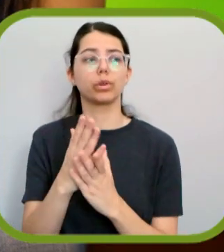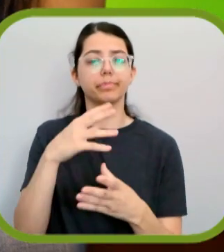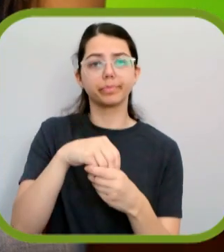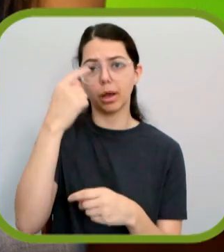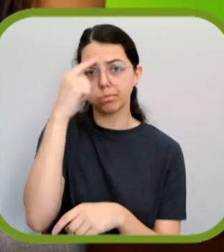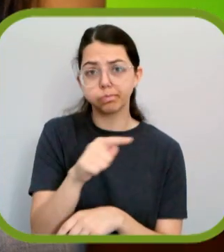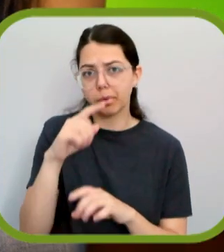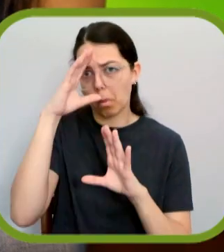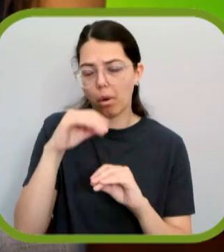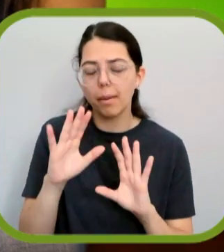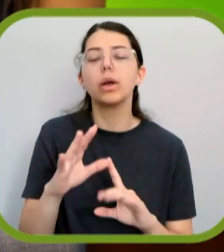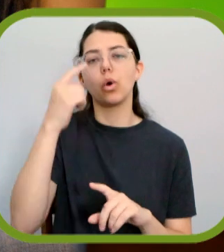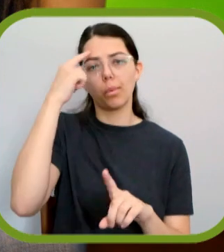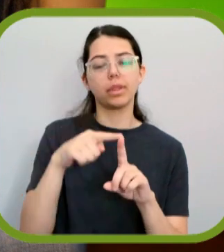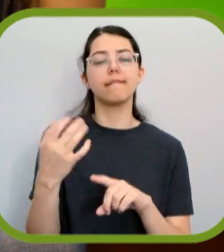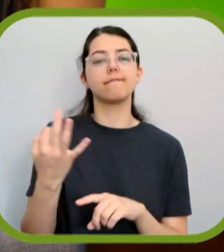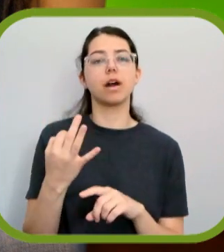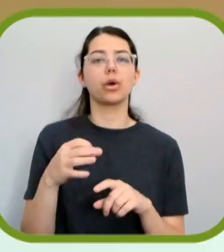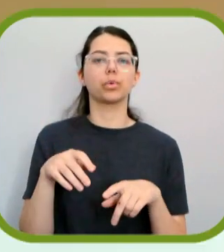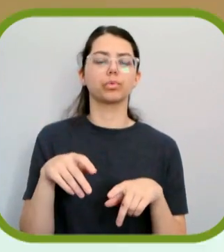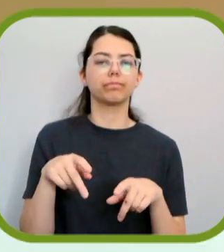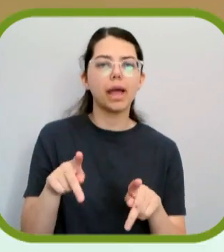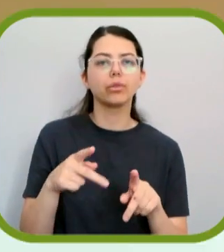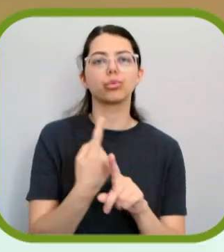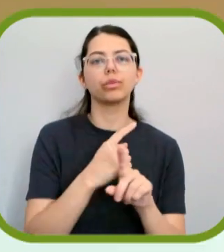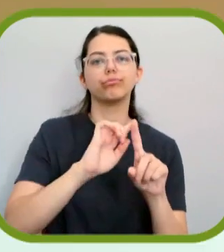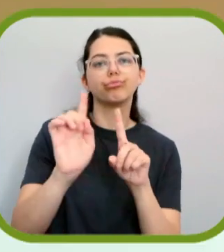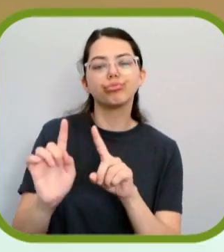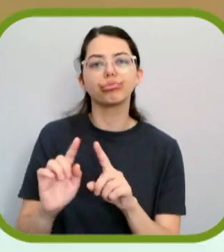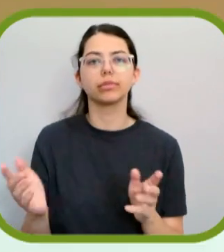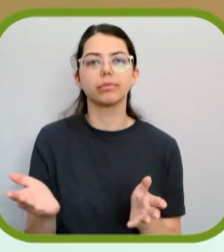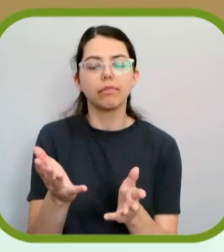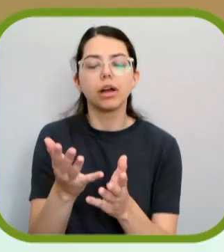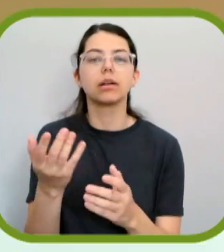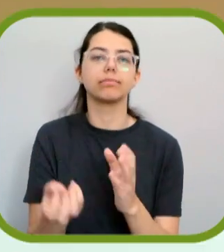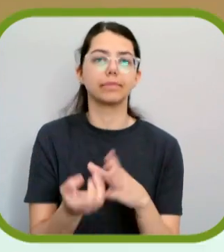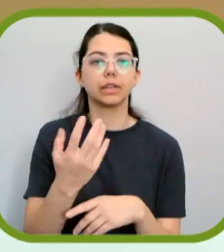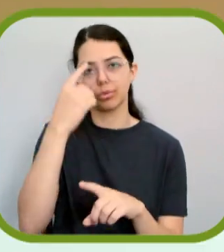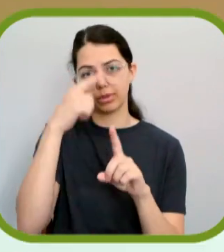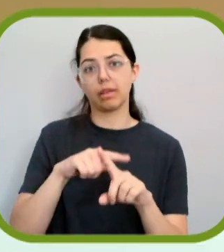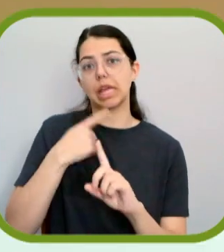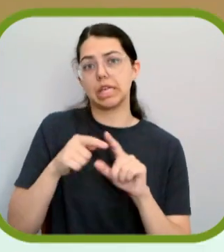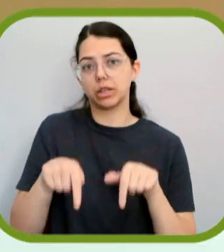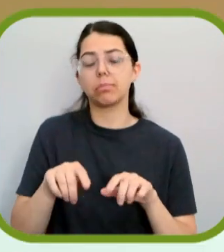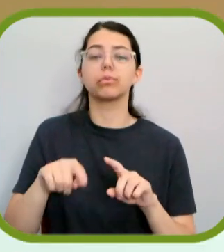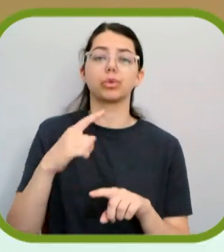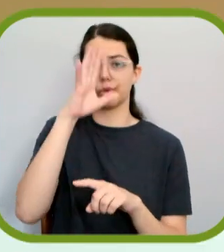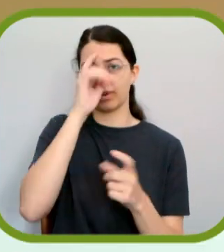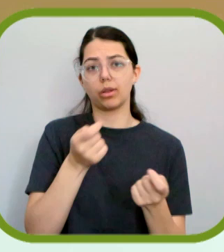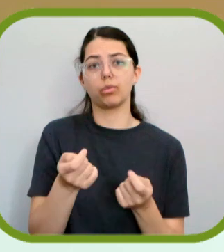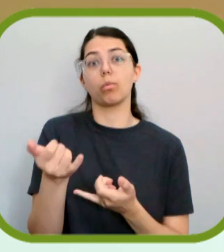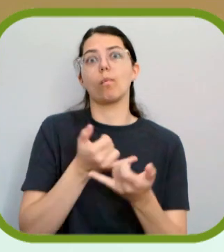e ciberbullying nas escolas, não sei se estão a par. A ideia era precisamente criar uma série de mecanismos para acontecer ainda este